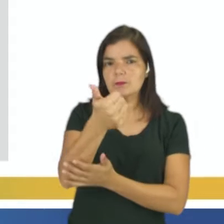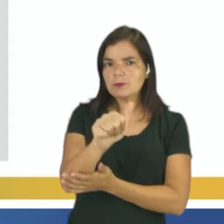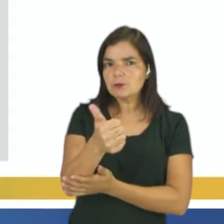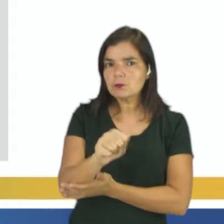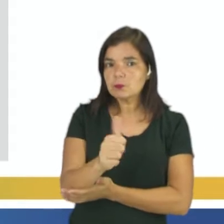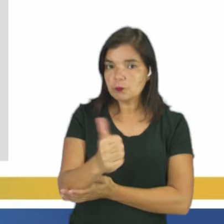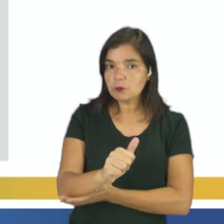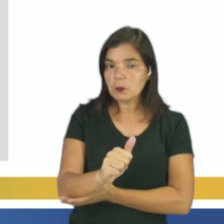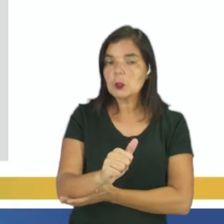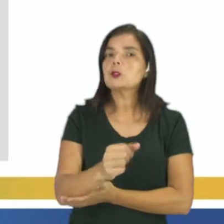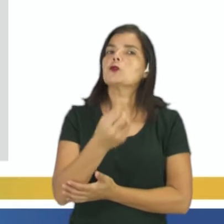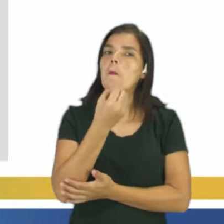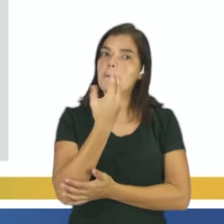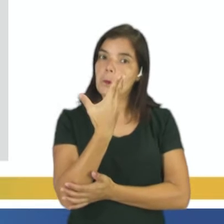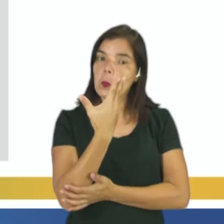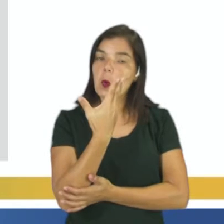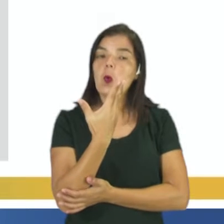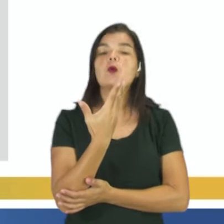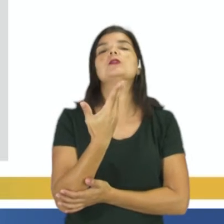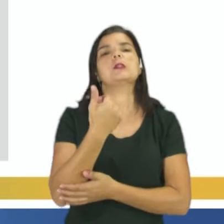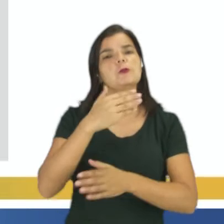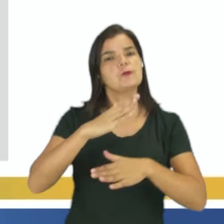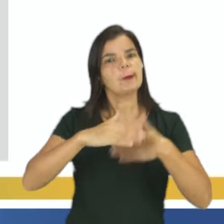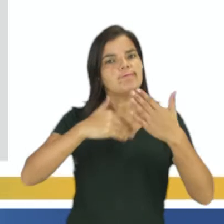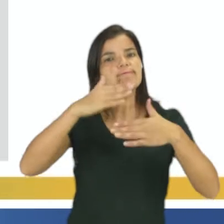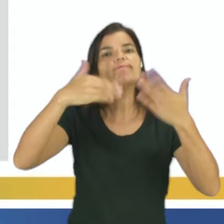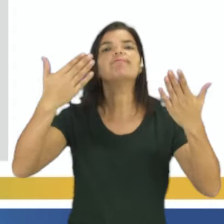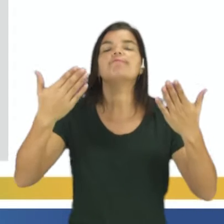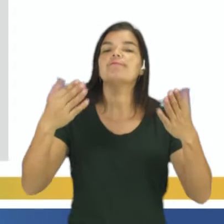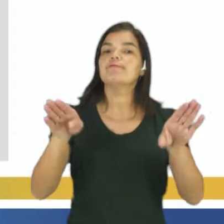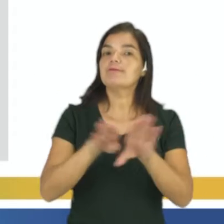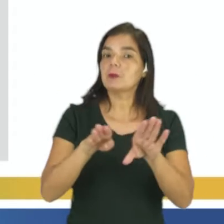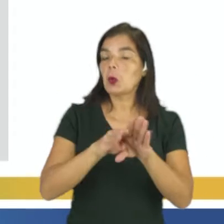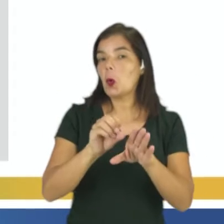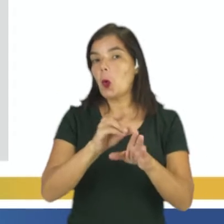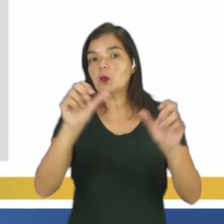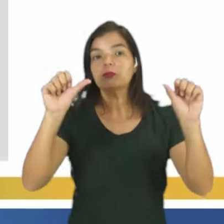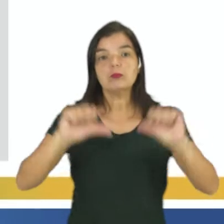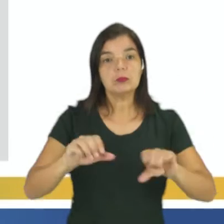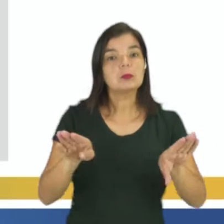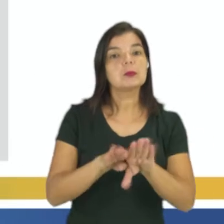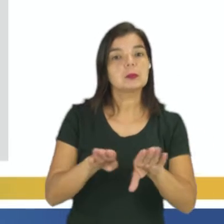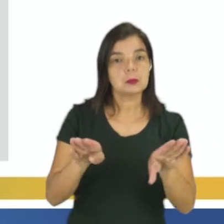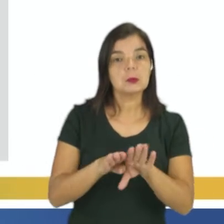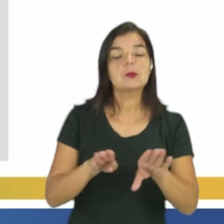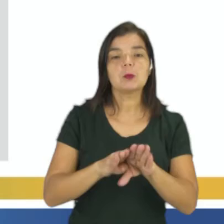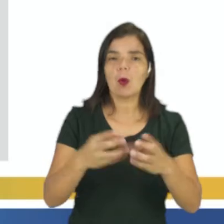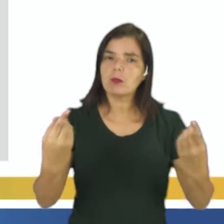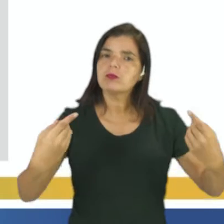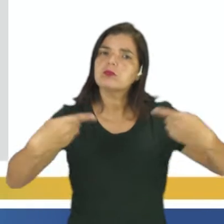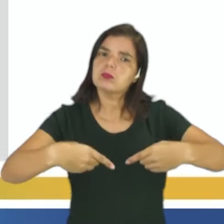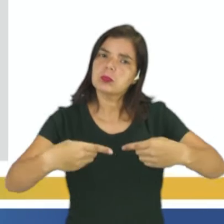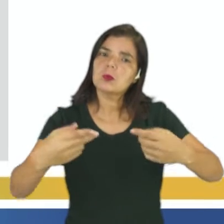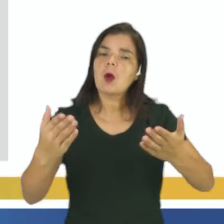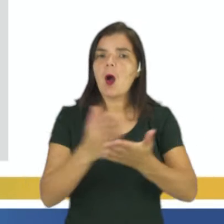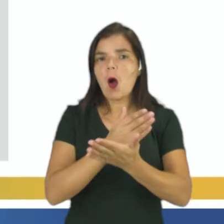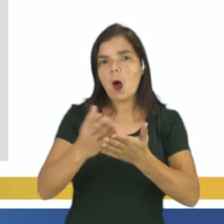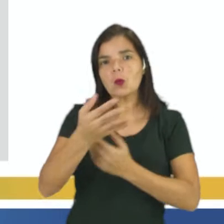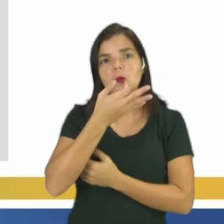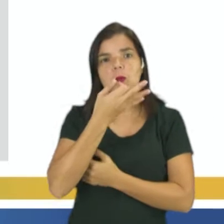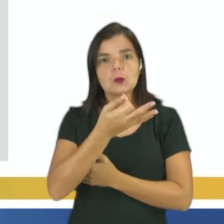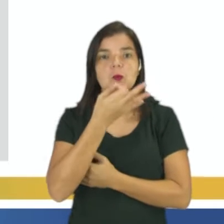avaliação, seja elogiosa, seja construtiva, seja negativa, né? Contrapondo algum